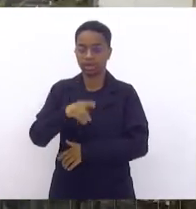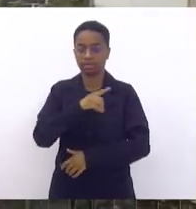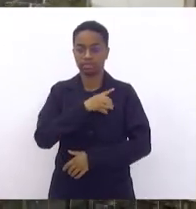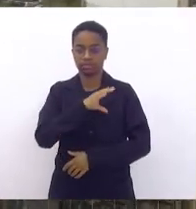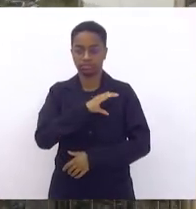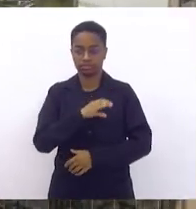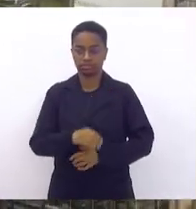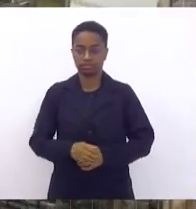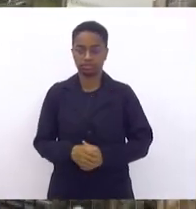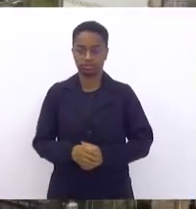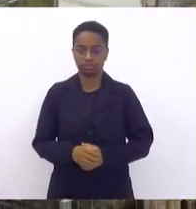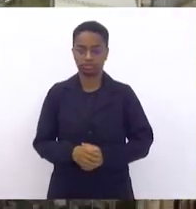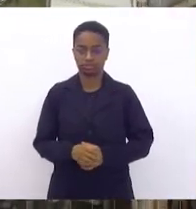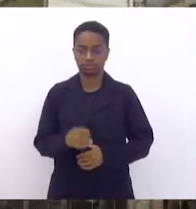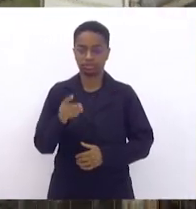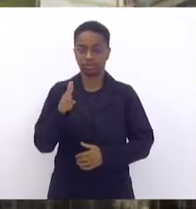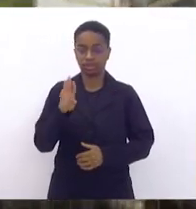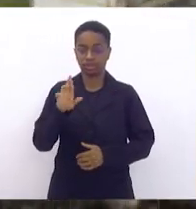Caxias